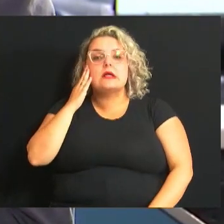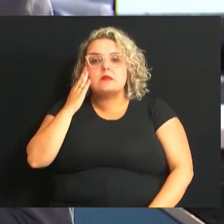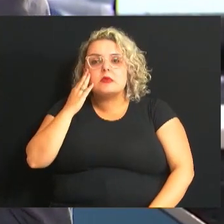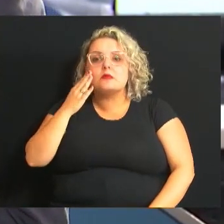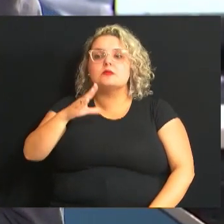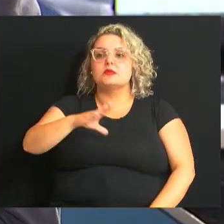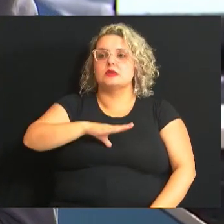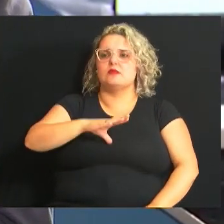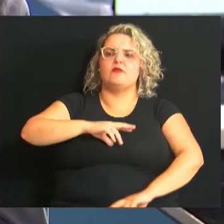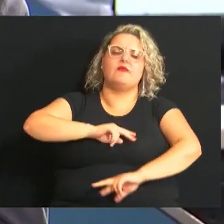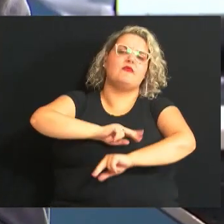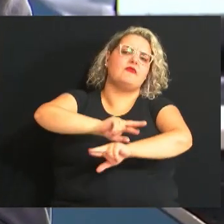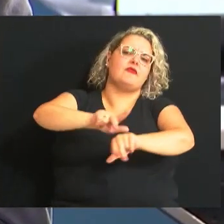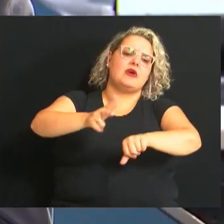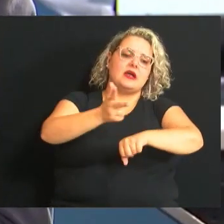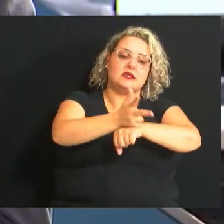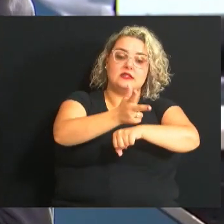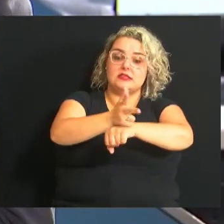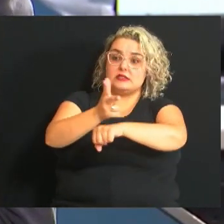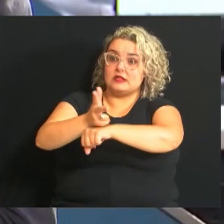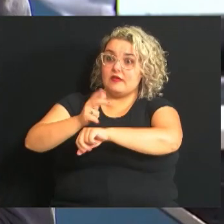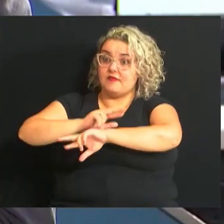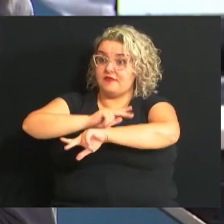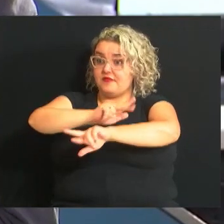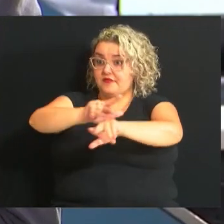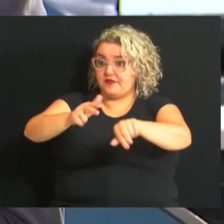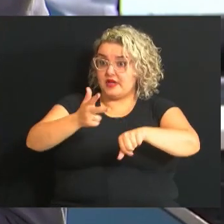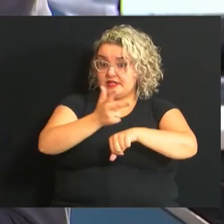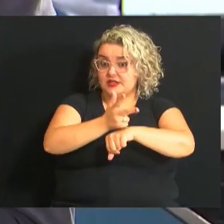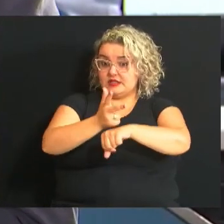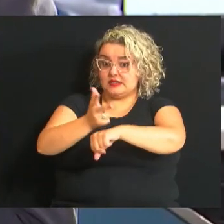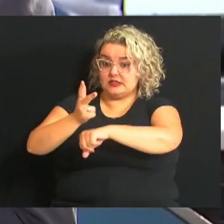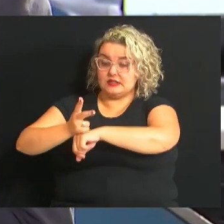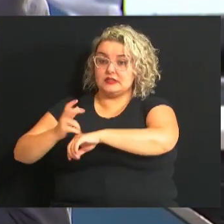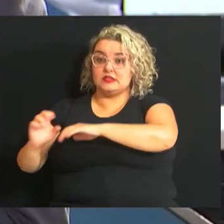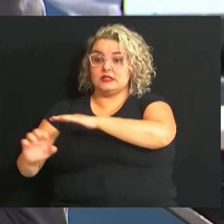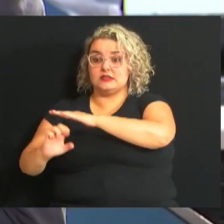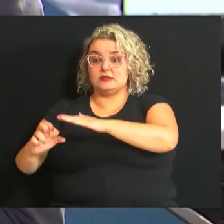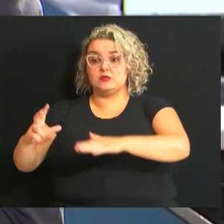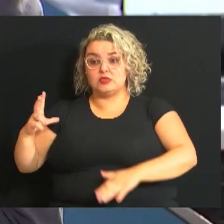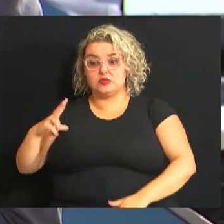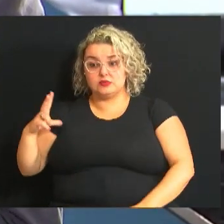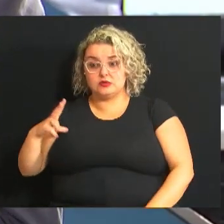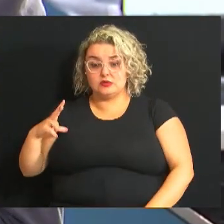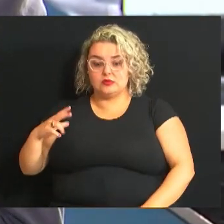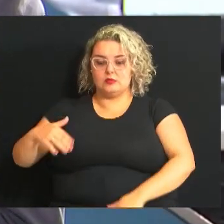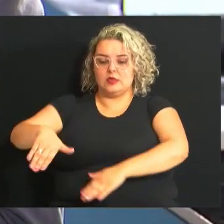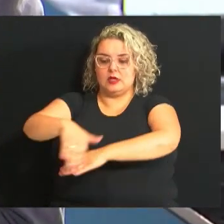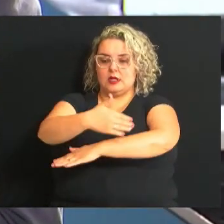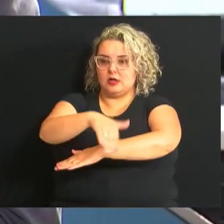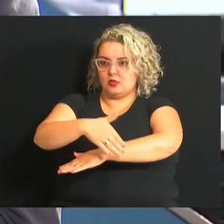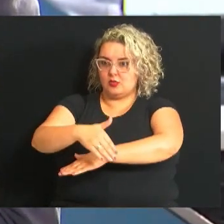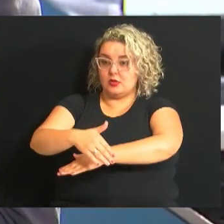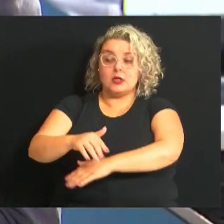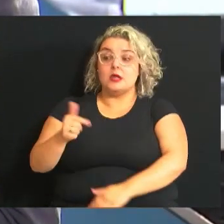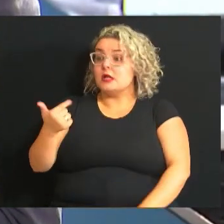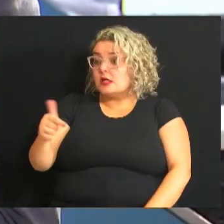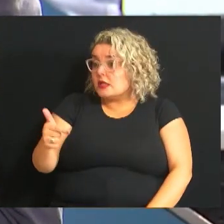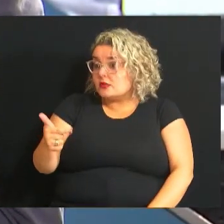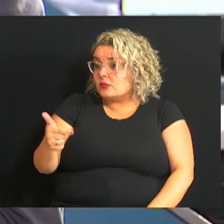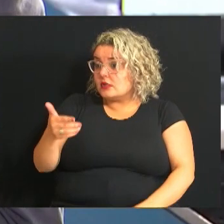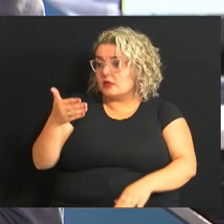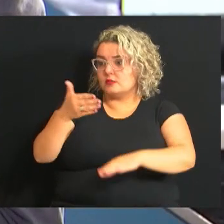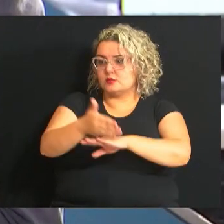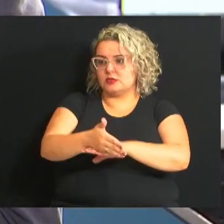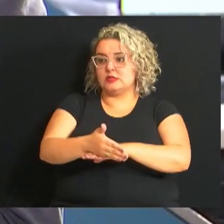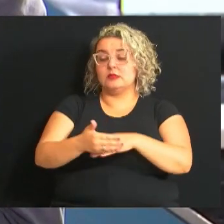muitas câmeras, com certeza milhares de câmeras da iniciativa privada voltada para a via pública e que nós não temos acesso. Mas a